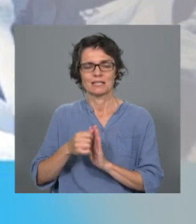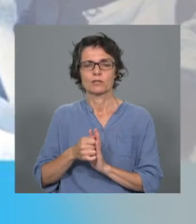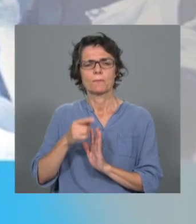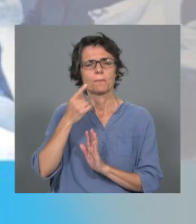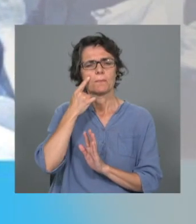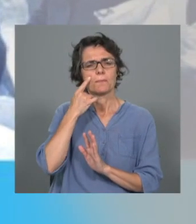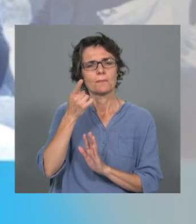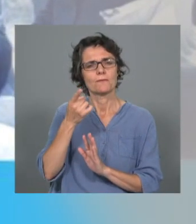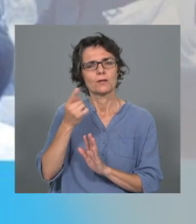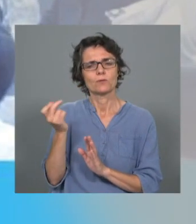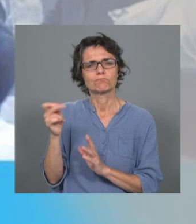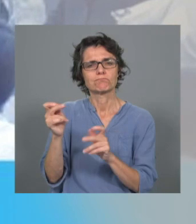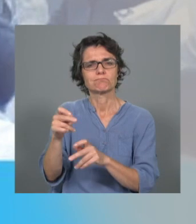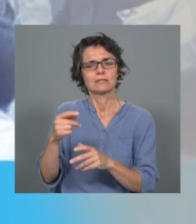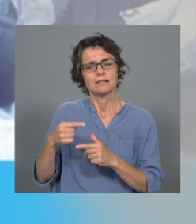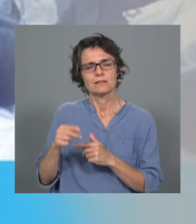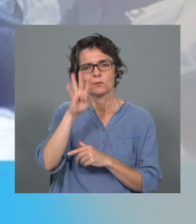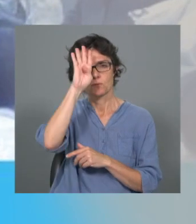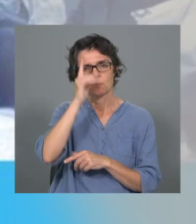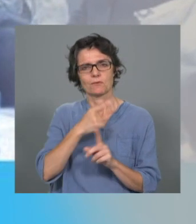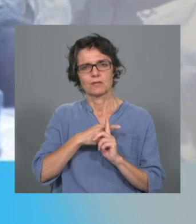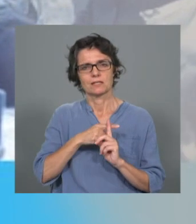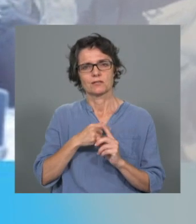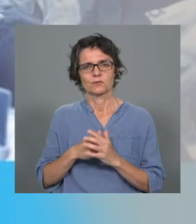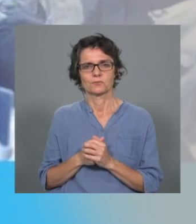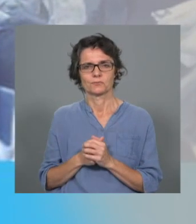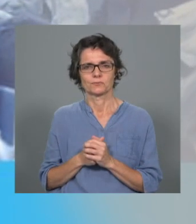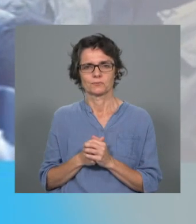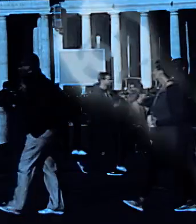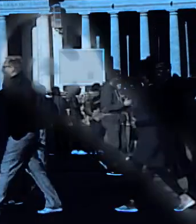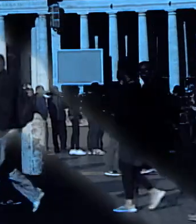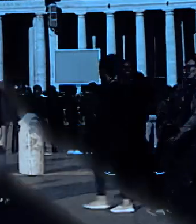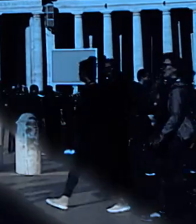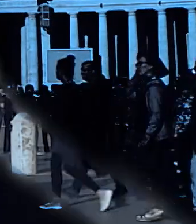mostrar os acontecimentos da semana do Papa Francisco.